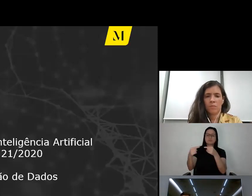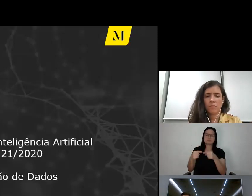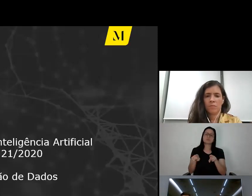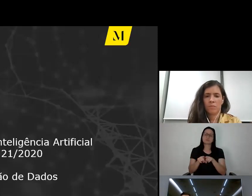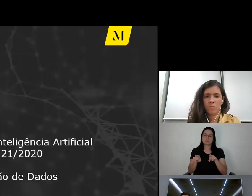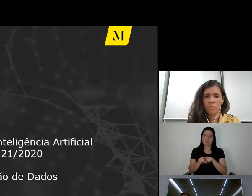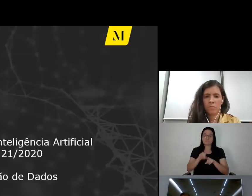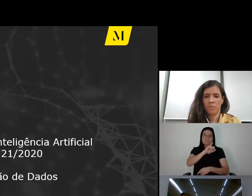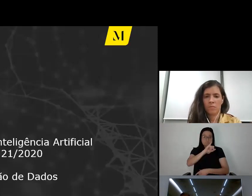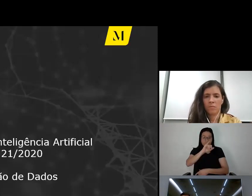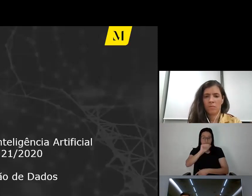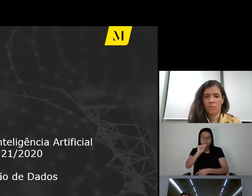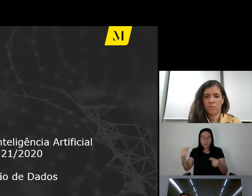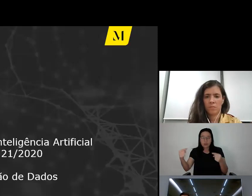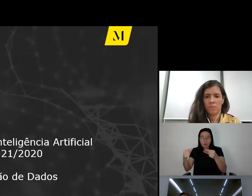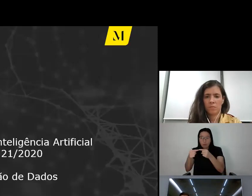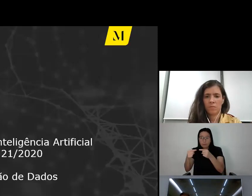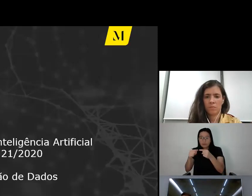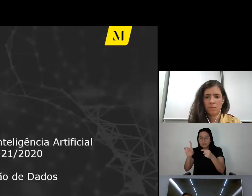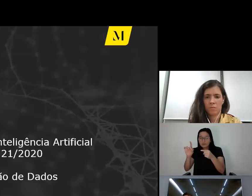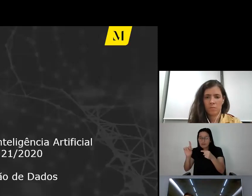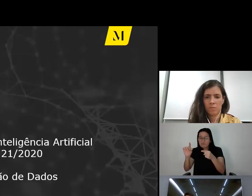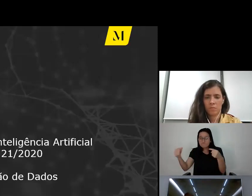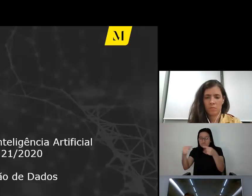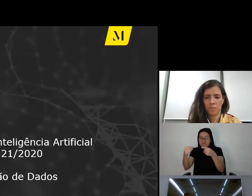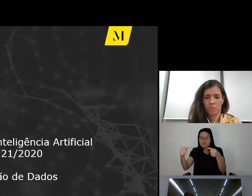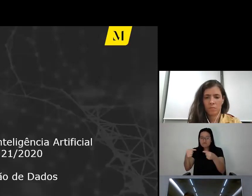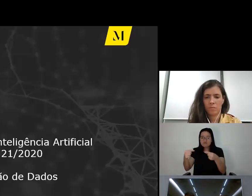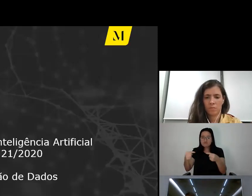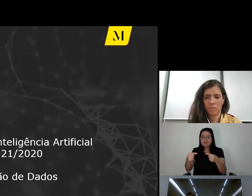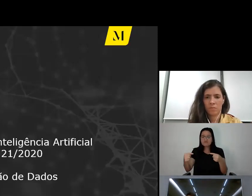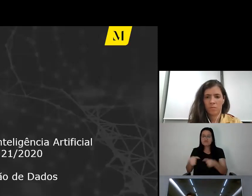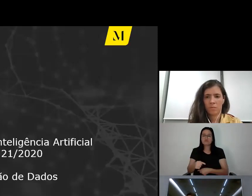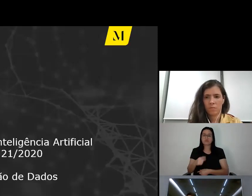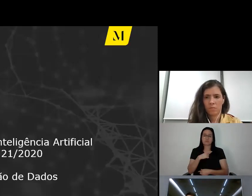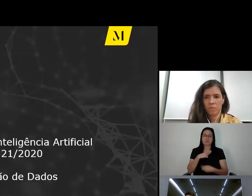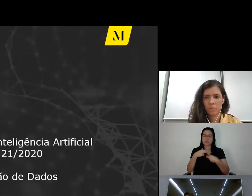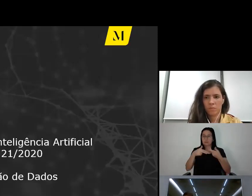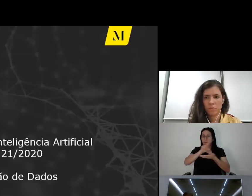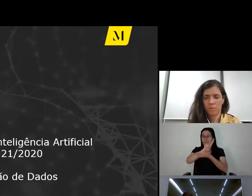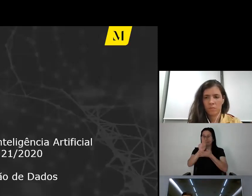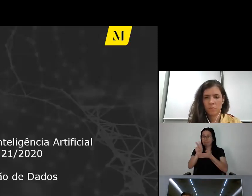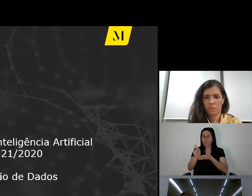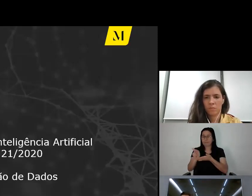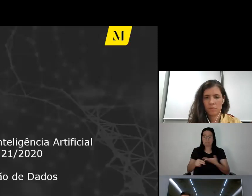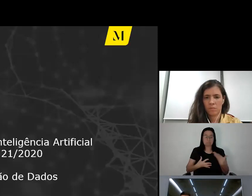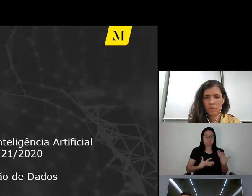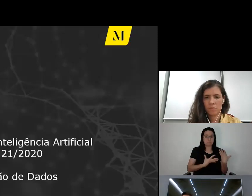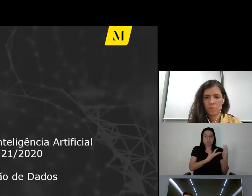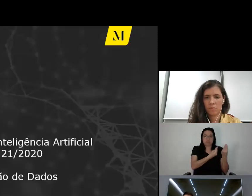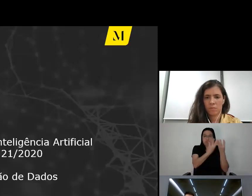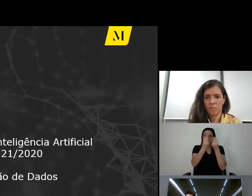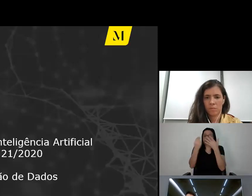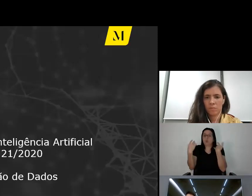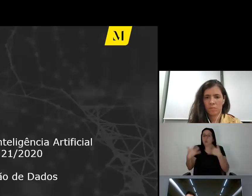intrinsecamente conectada a dados, um excesso volume de dados. A gente não está falando de um, dois aqui, a gente está falando de centenas de milhares, de milhões de bases de